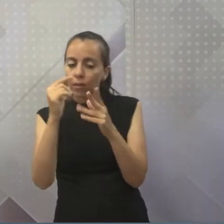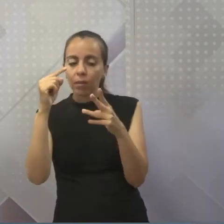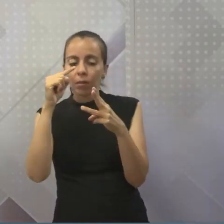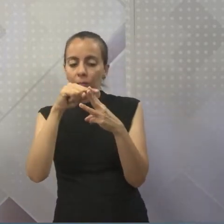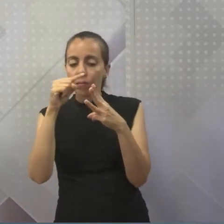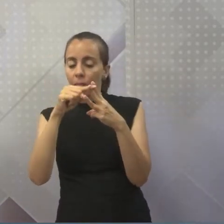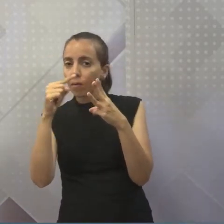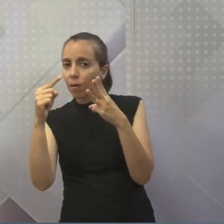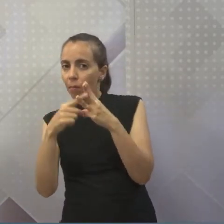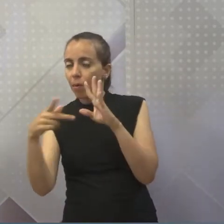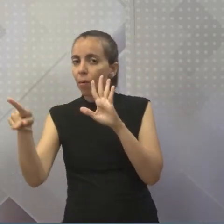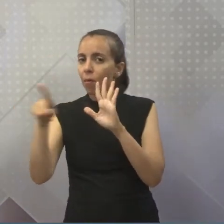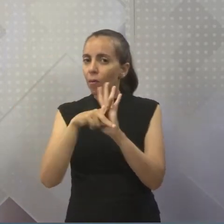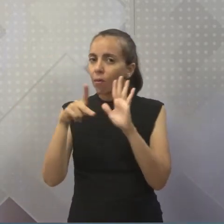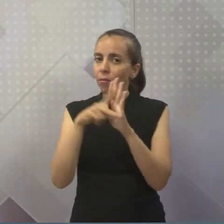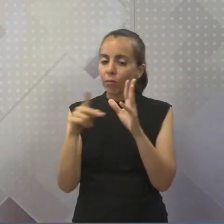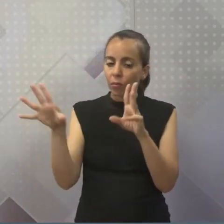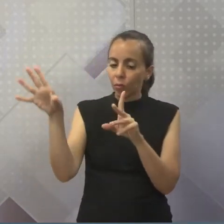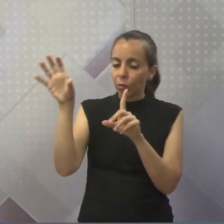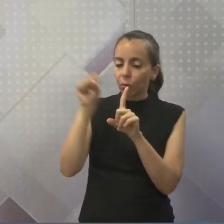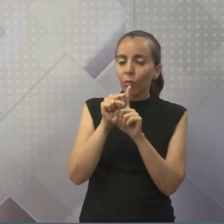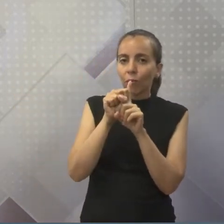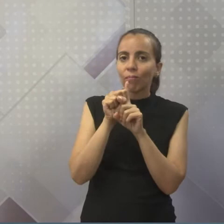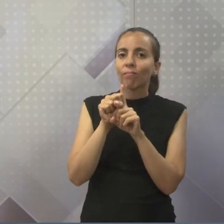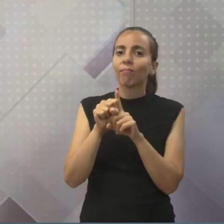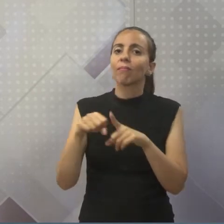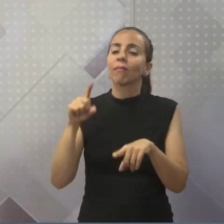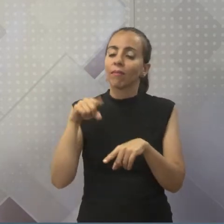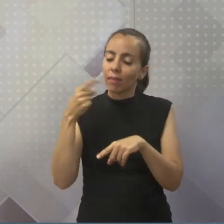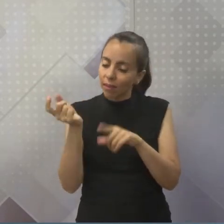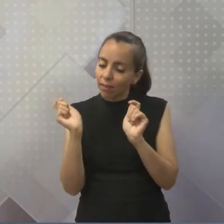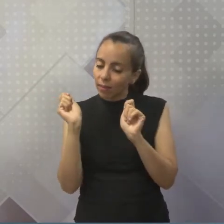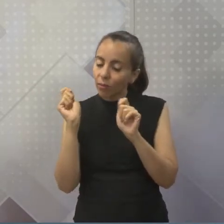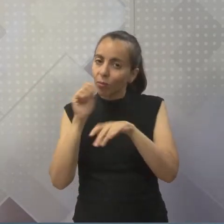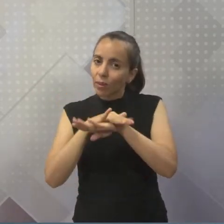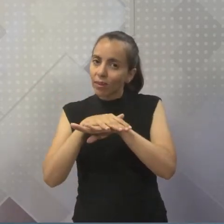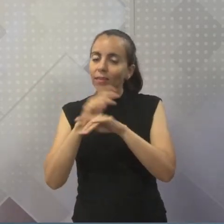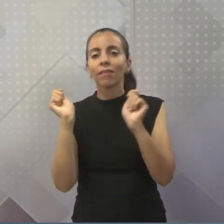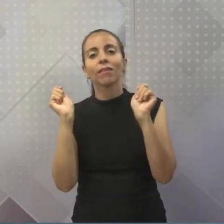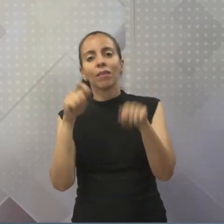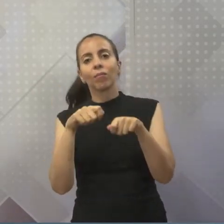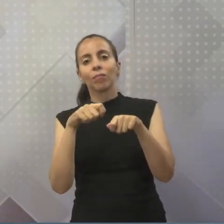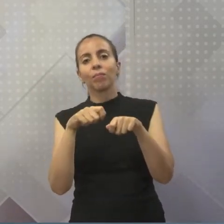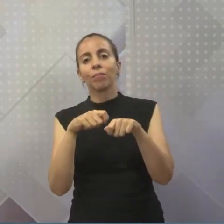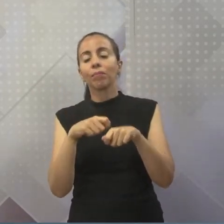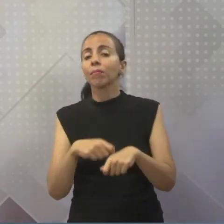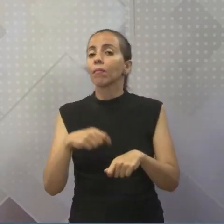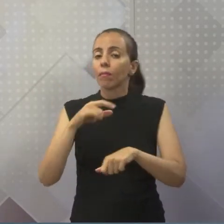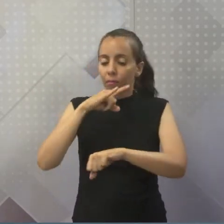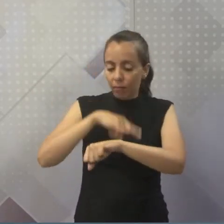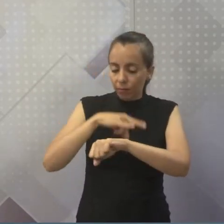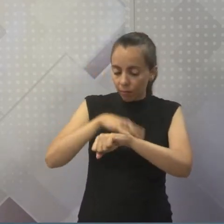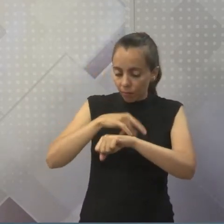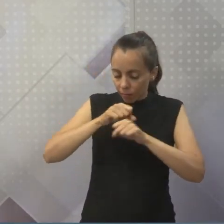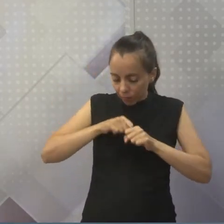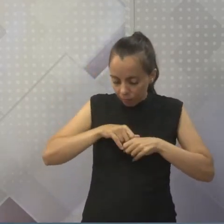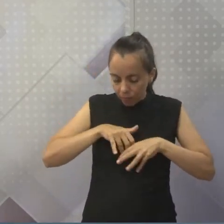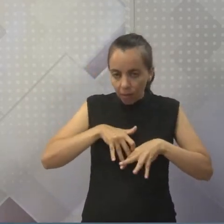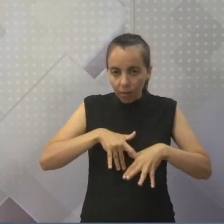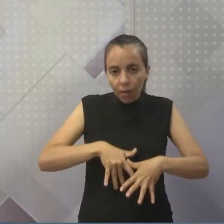úrico, ureia, provoca mal ao organismo. Então a urina ajuda a eliminar essas